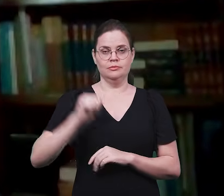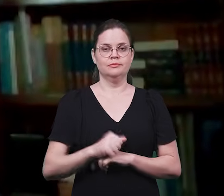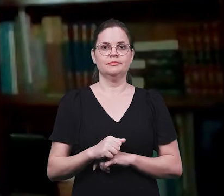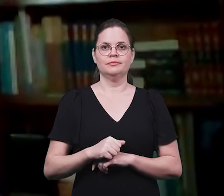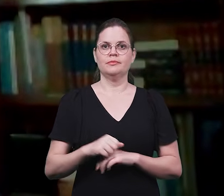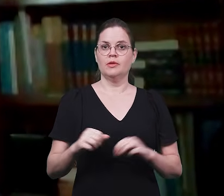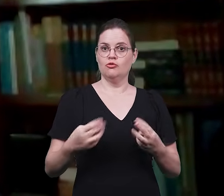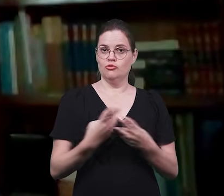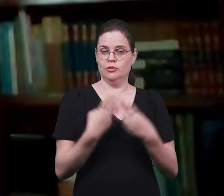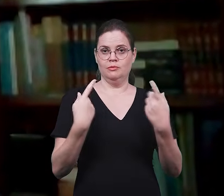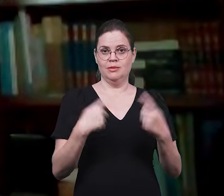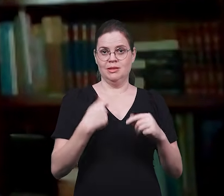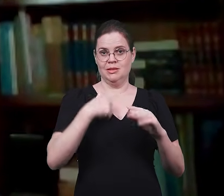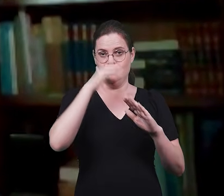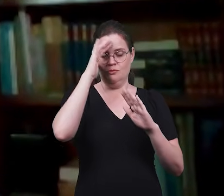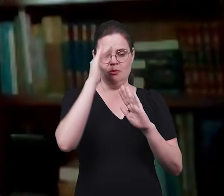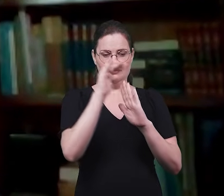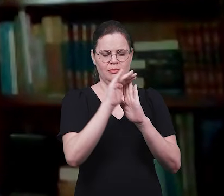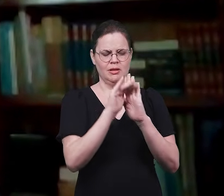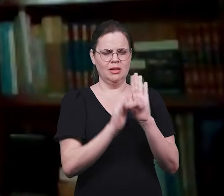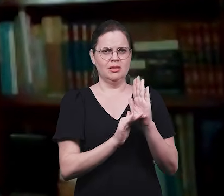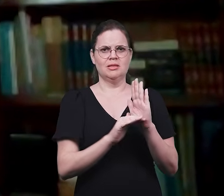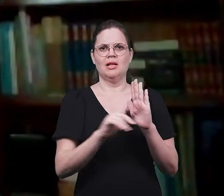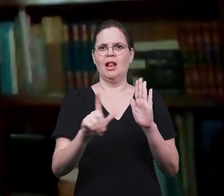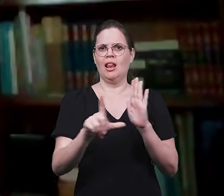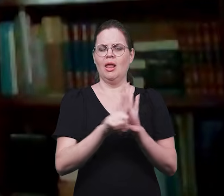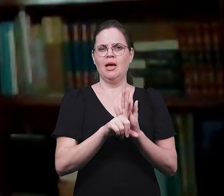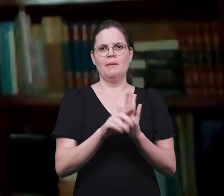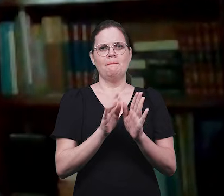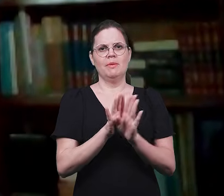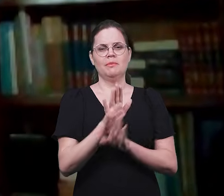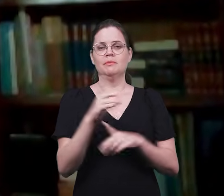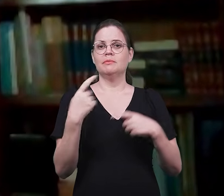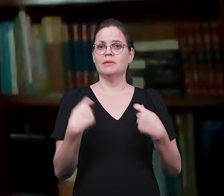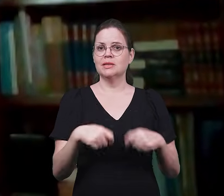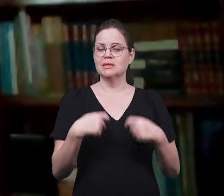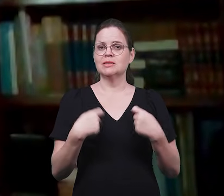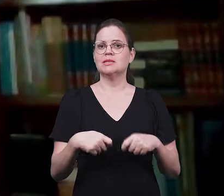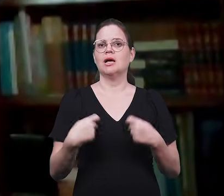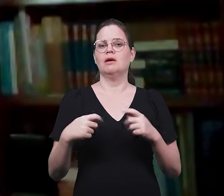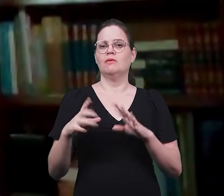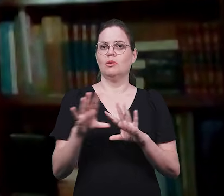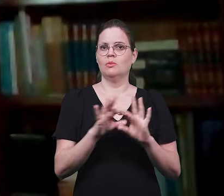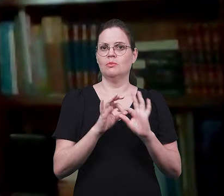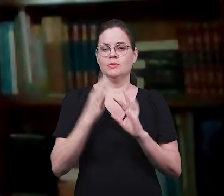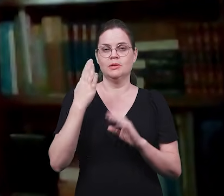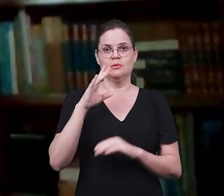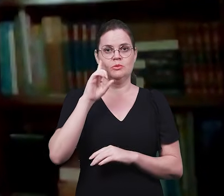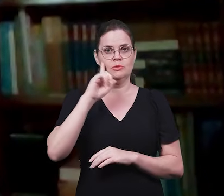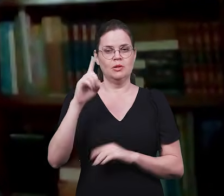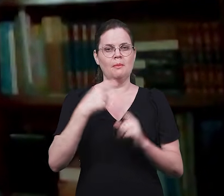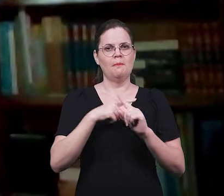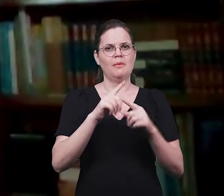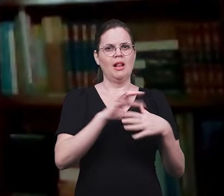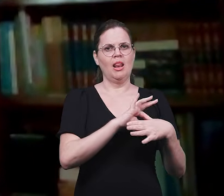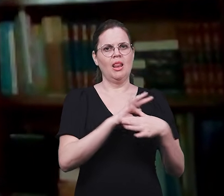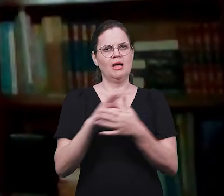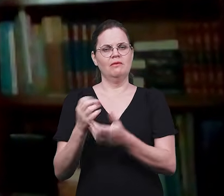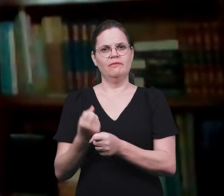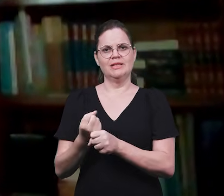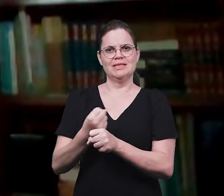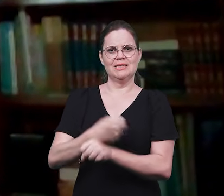para quem observava os mandamentos, as orientações, vivia uma vida de comunhão.